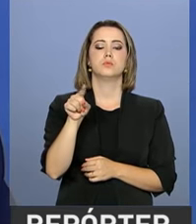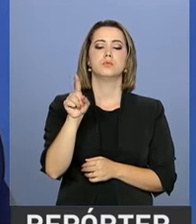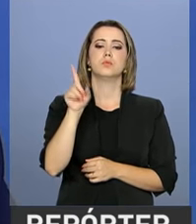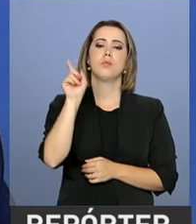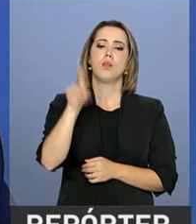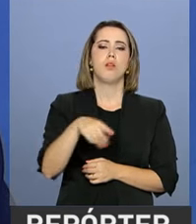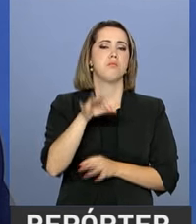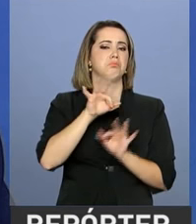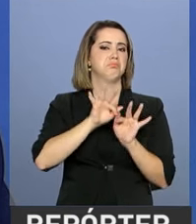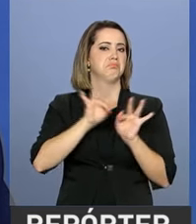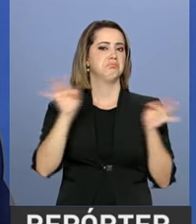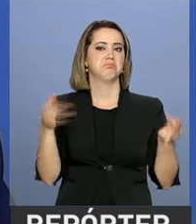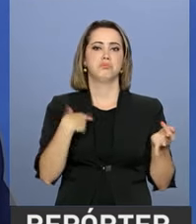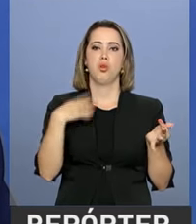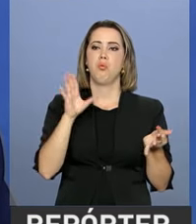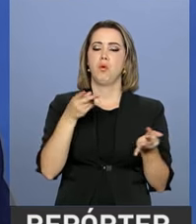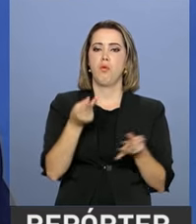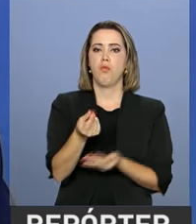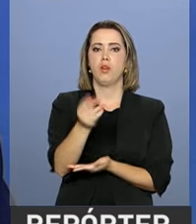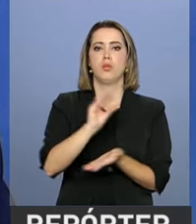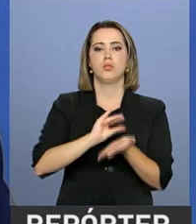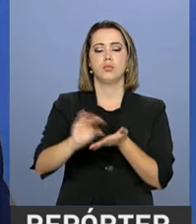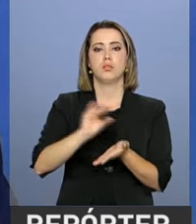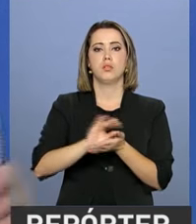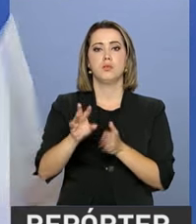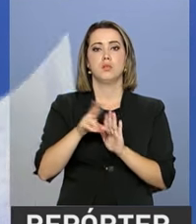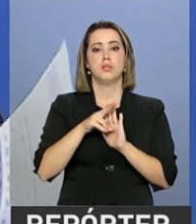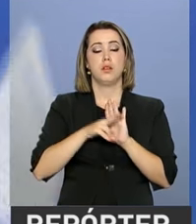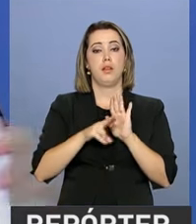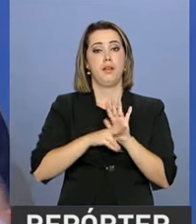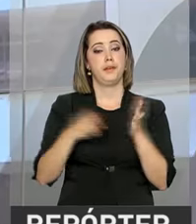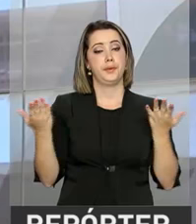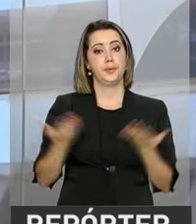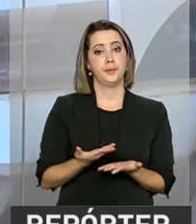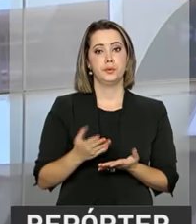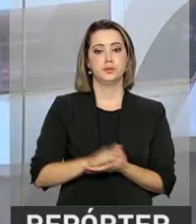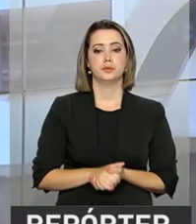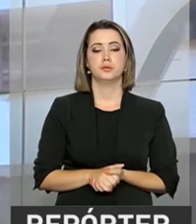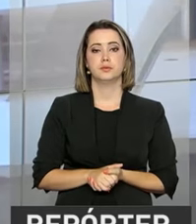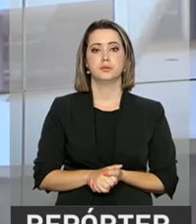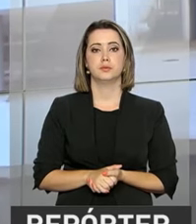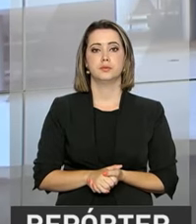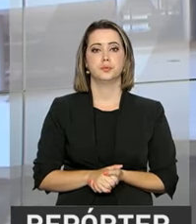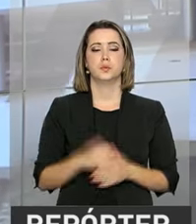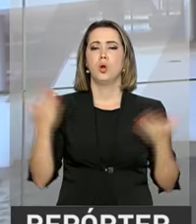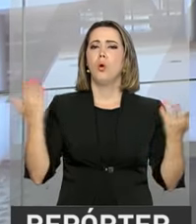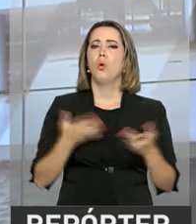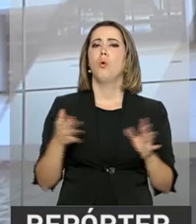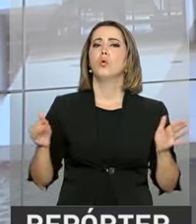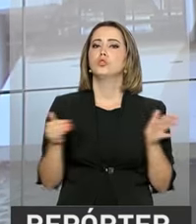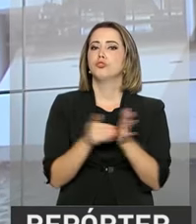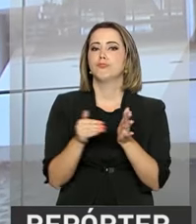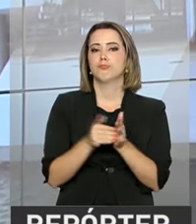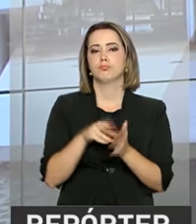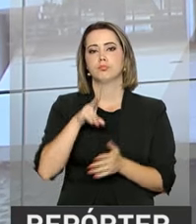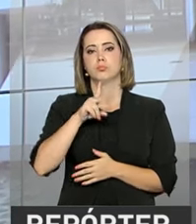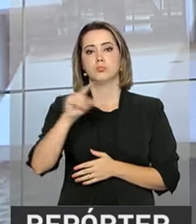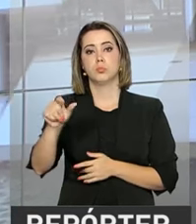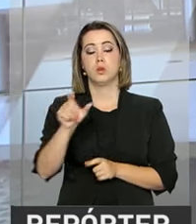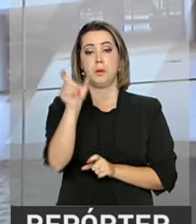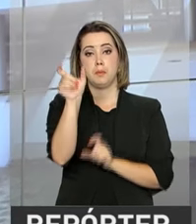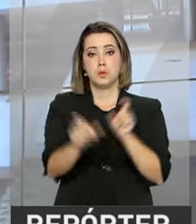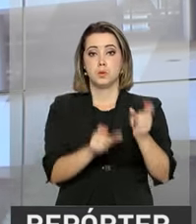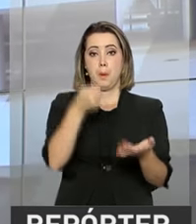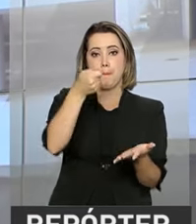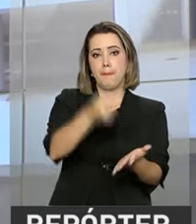simplesmente o resultado da aplicação da regra atual e hoje é o último dia para os empregadores domésticos